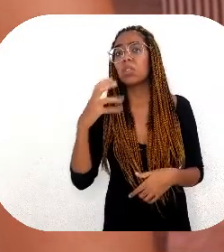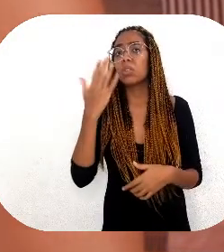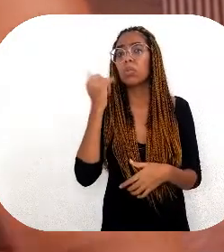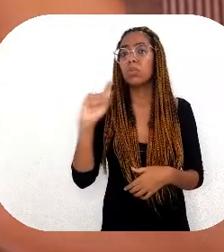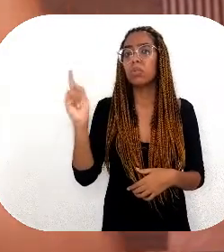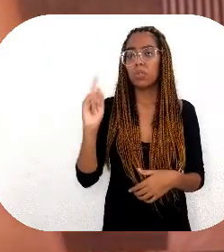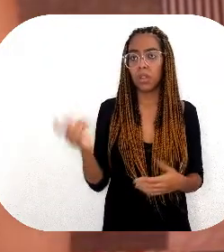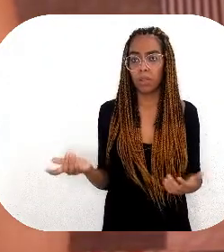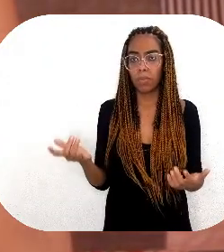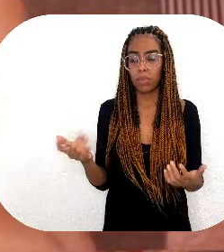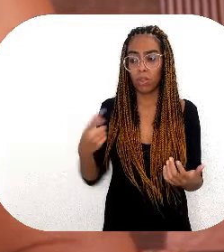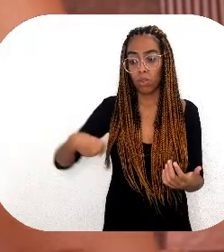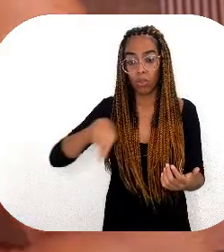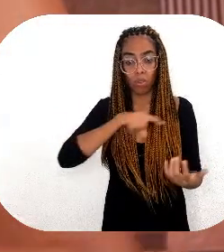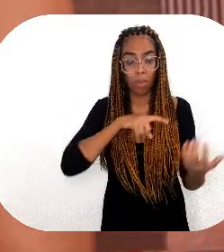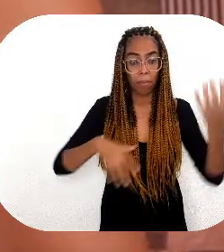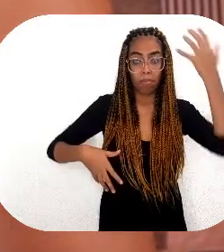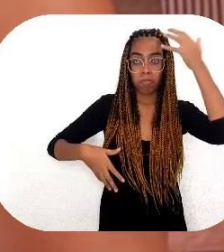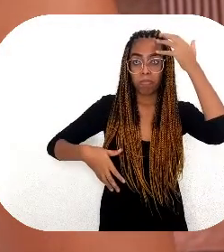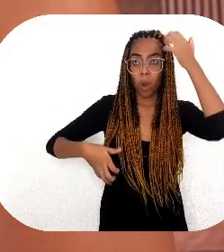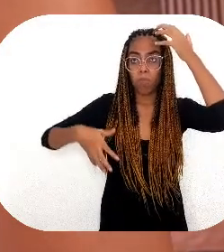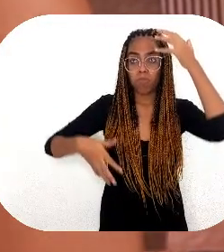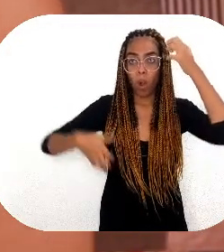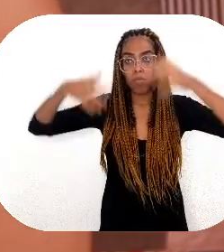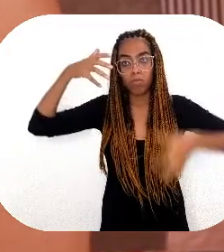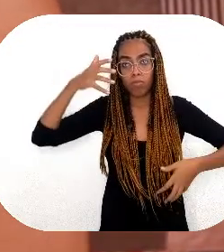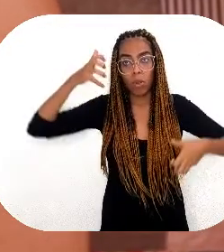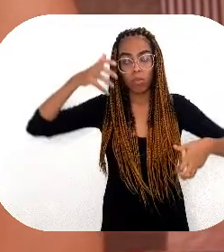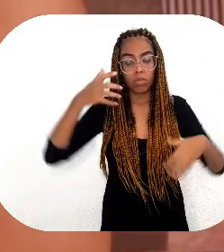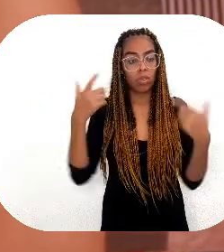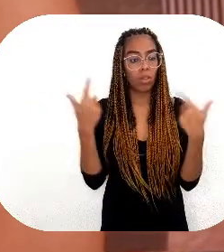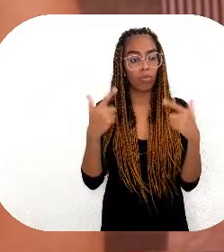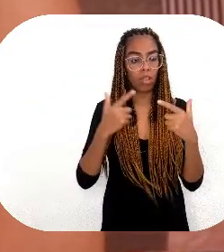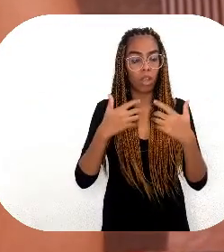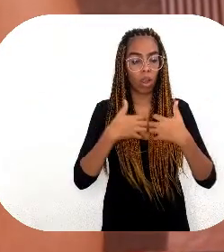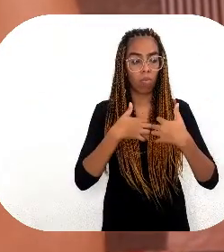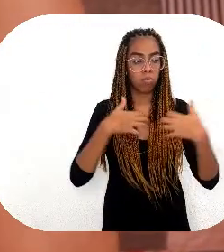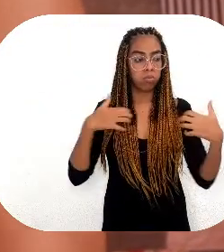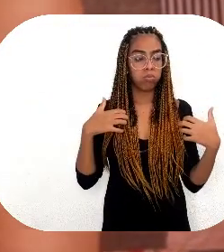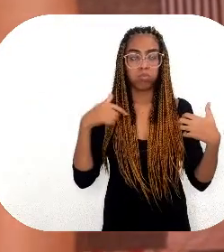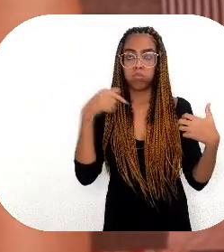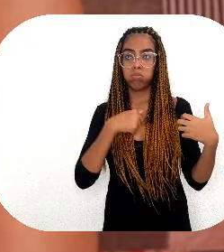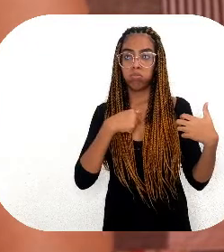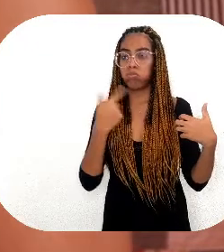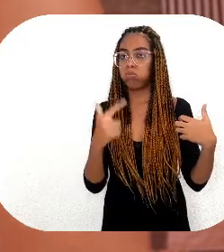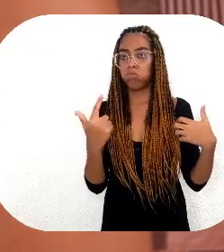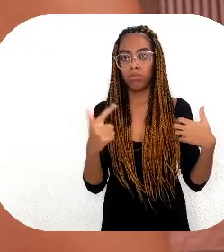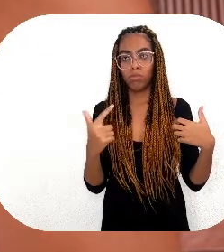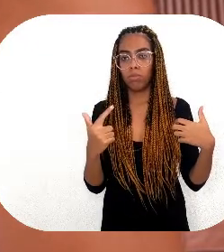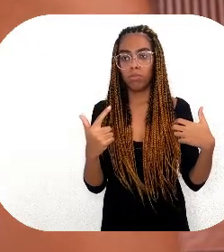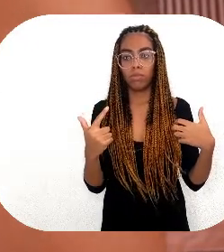um bicho que se julga tão inteligente, não saber que os macacos não guardam coração no